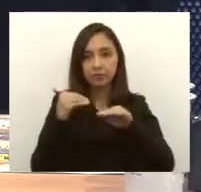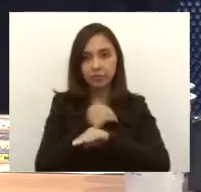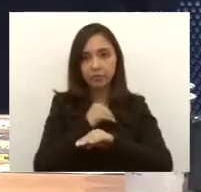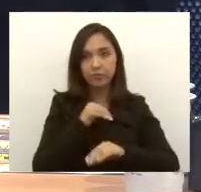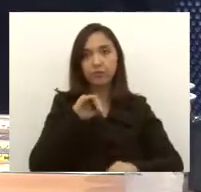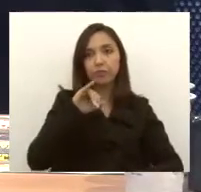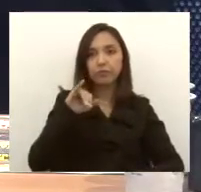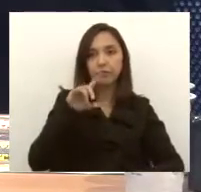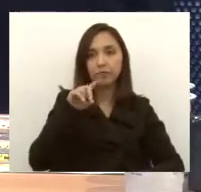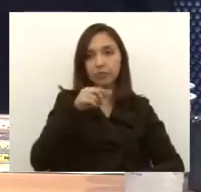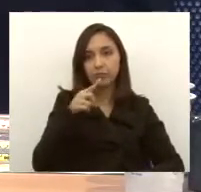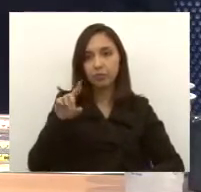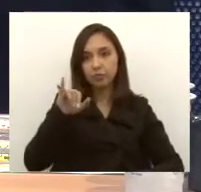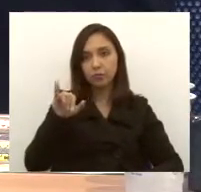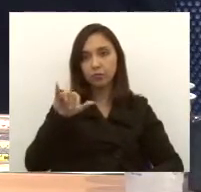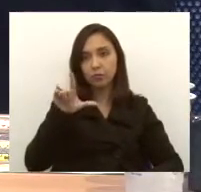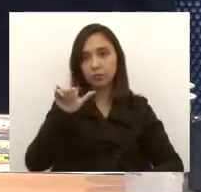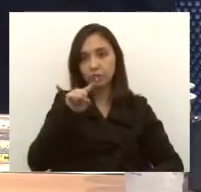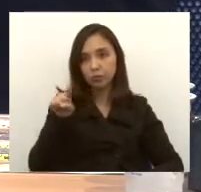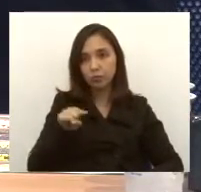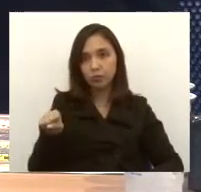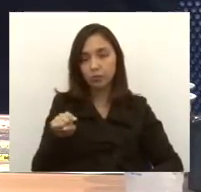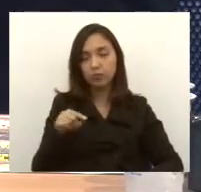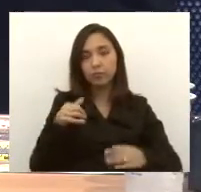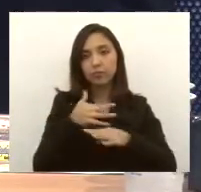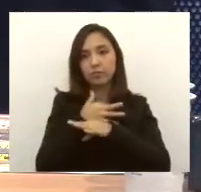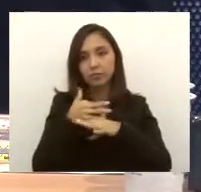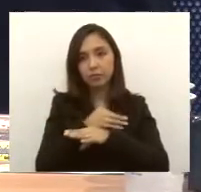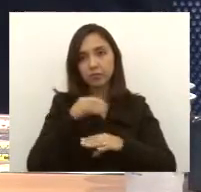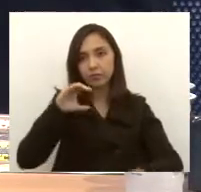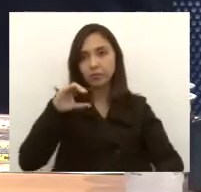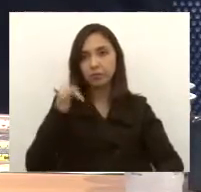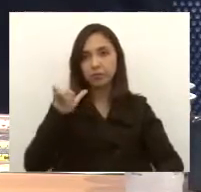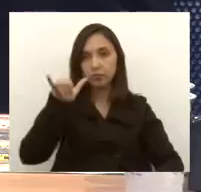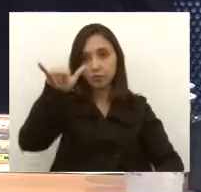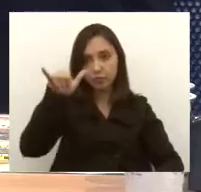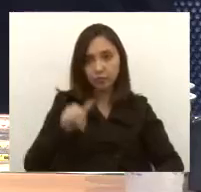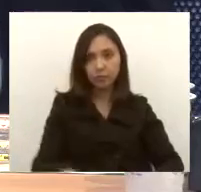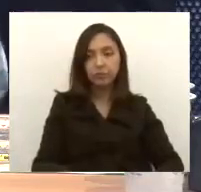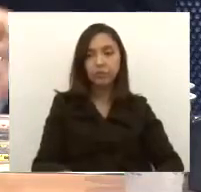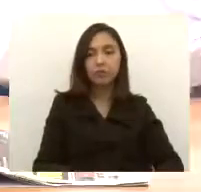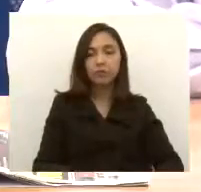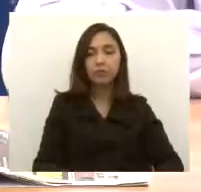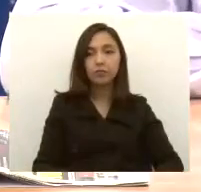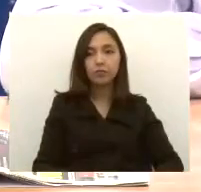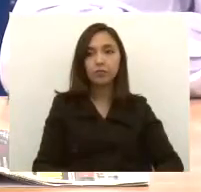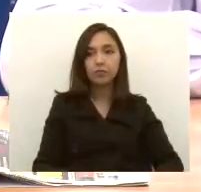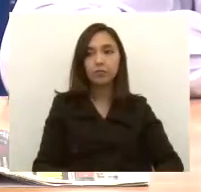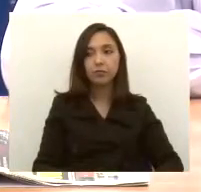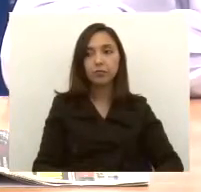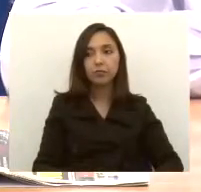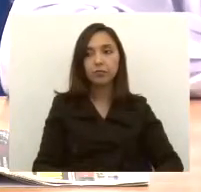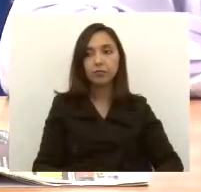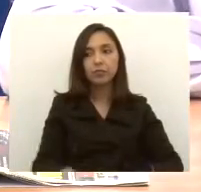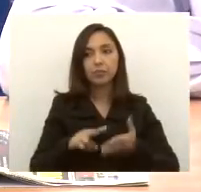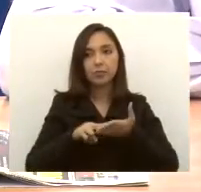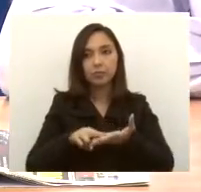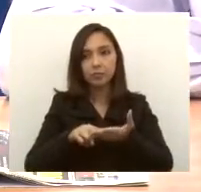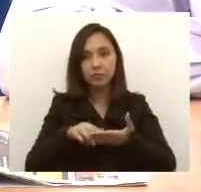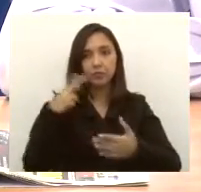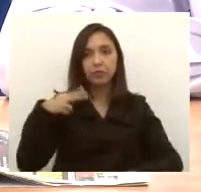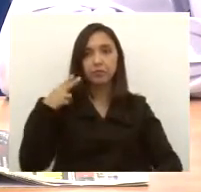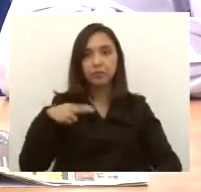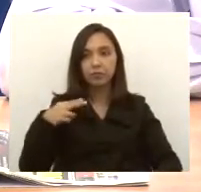Luiz de Vasconcelos, na cidade de Jardim Cumbica, autor Toninho Magalhães. Em discussão. Para encaminhar, senhor presidente. Para